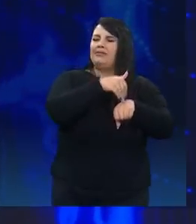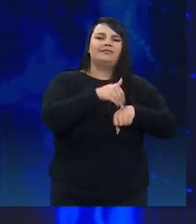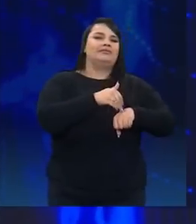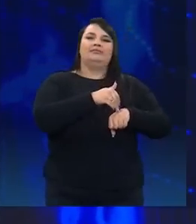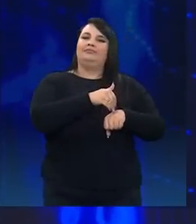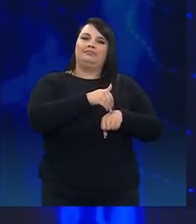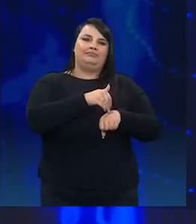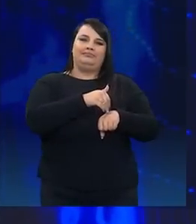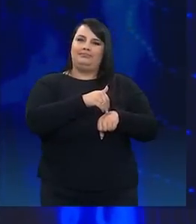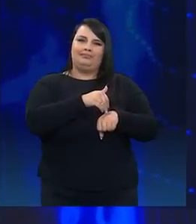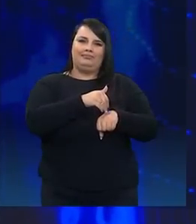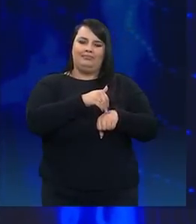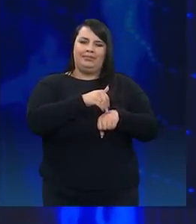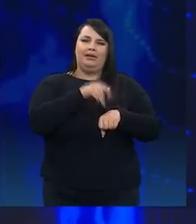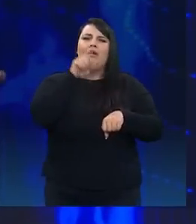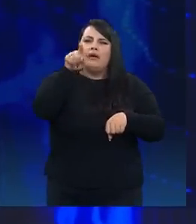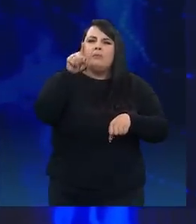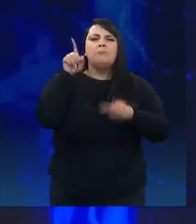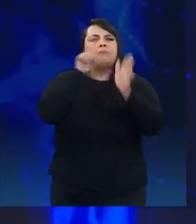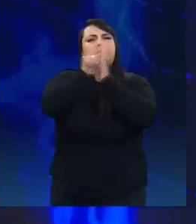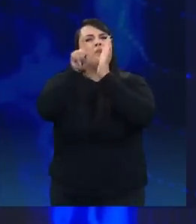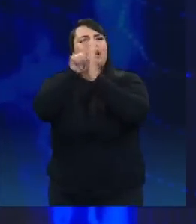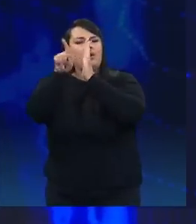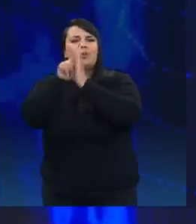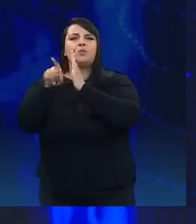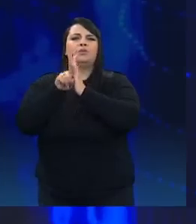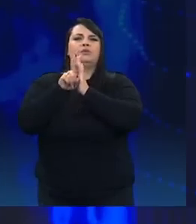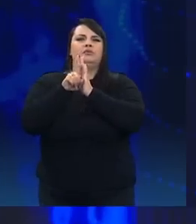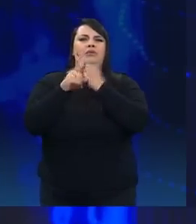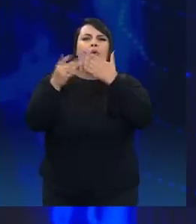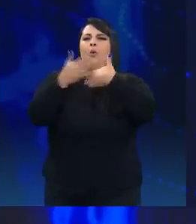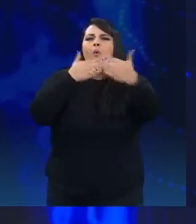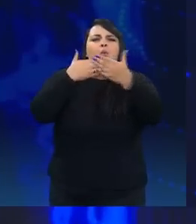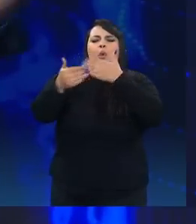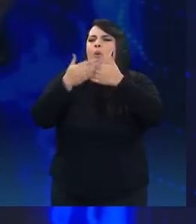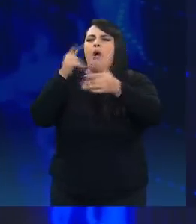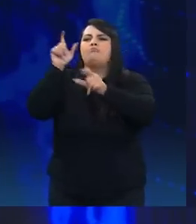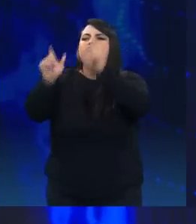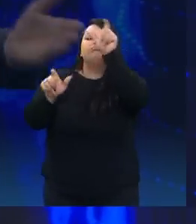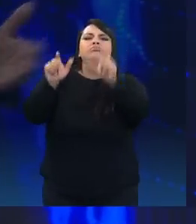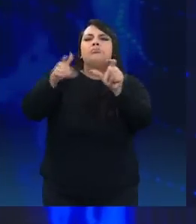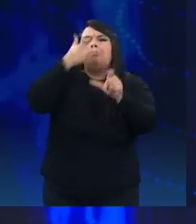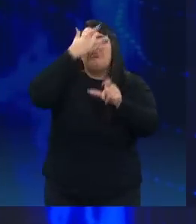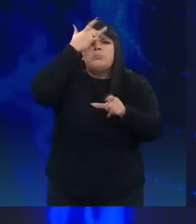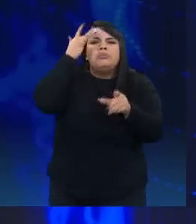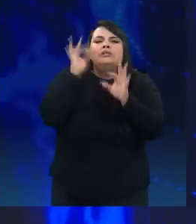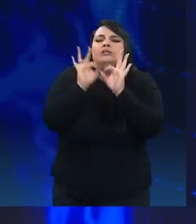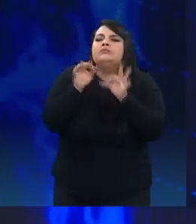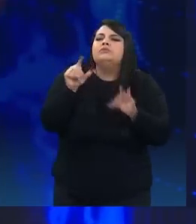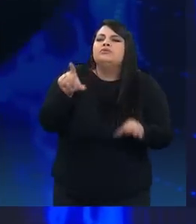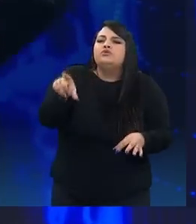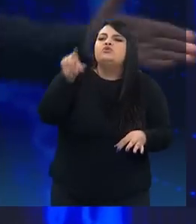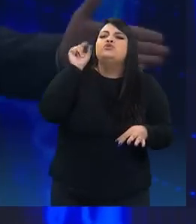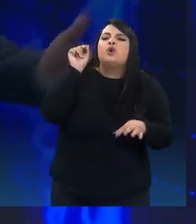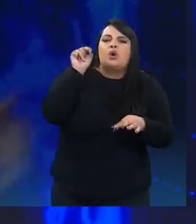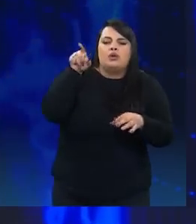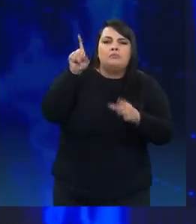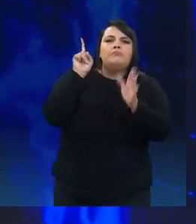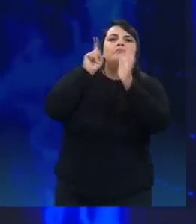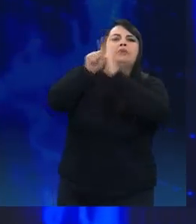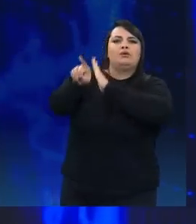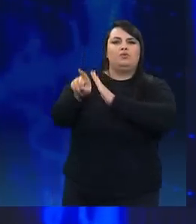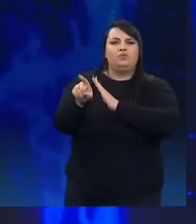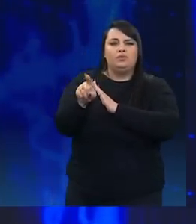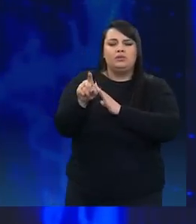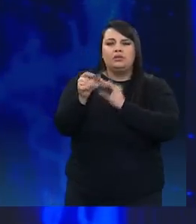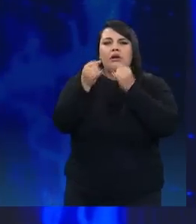pegue, qualquer pessoa pode pegar os indicadores de preço de energia elétrica do dia que privatizou